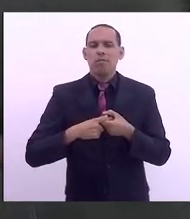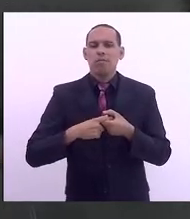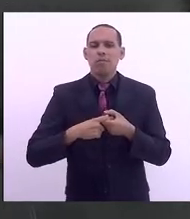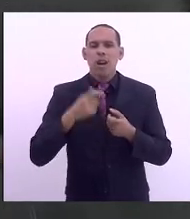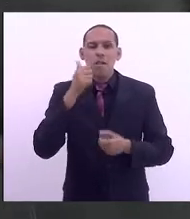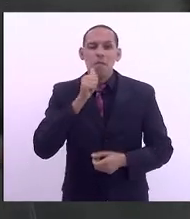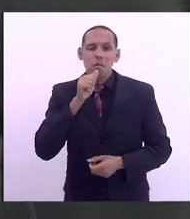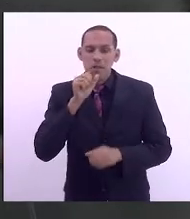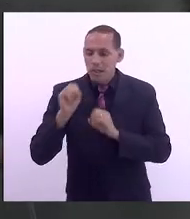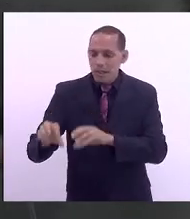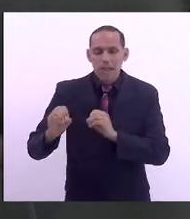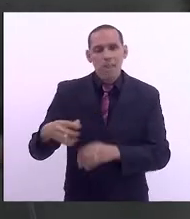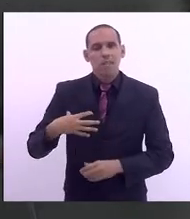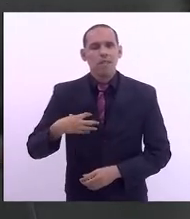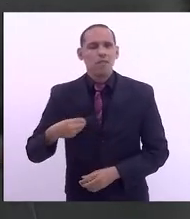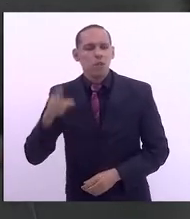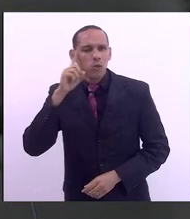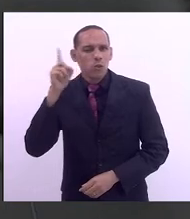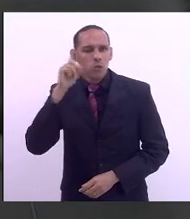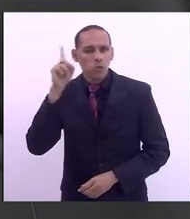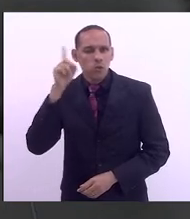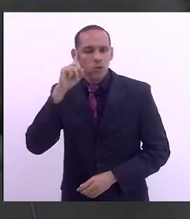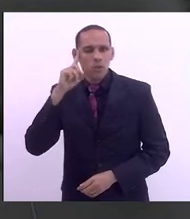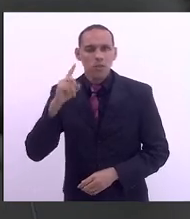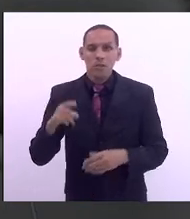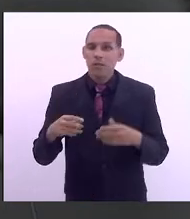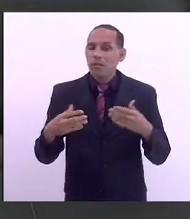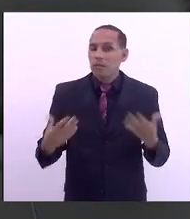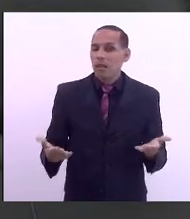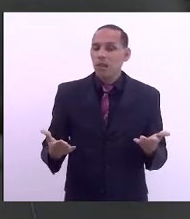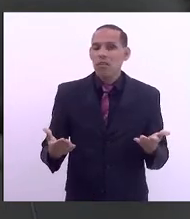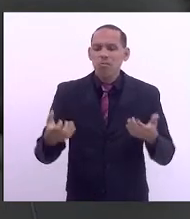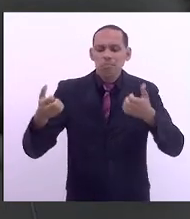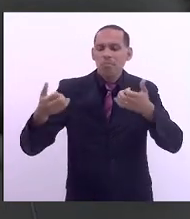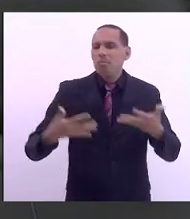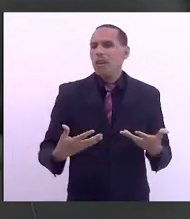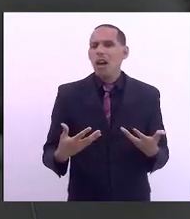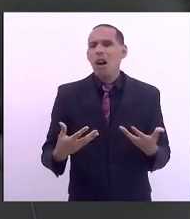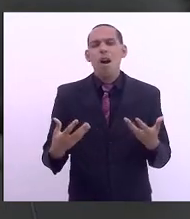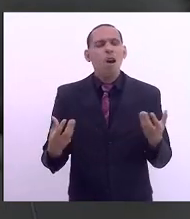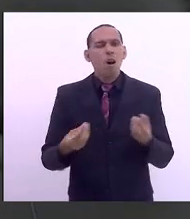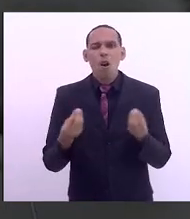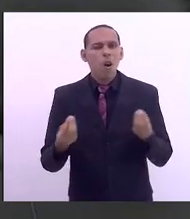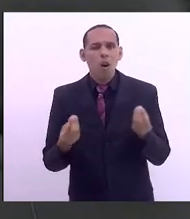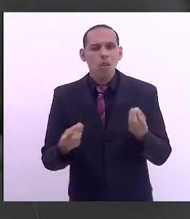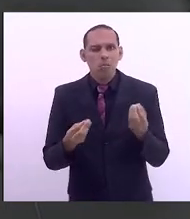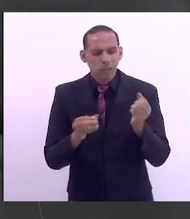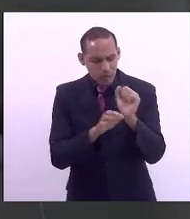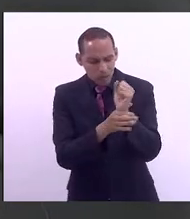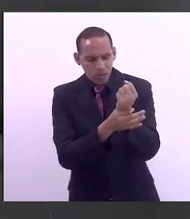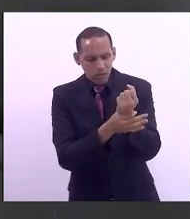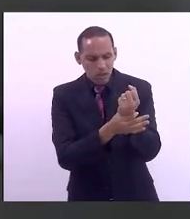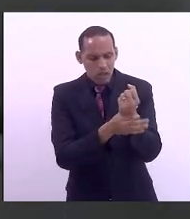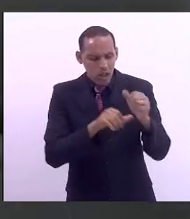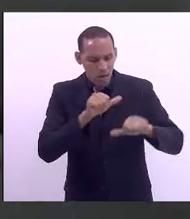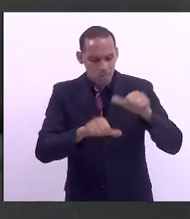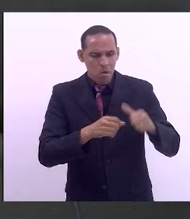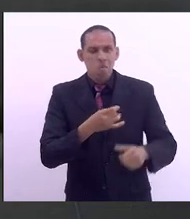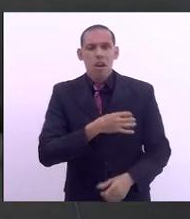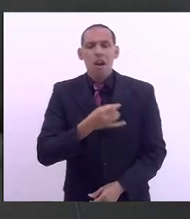uma mãe ensina para o seu filho todos os dias. Então, como explicar que a segurança dá medo? Como